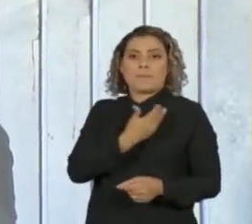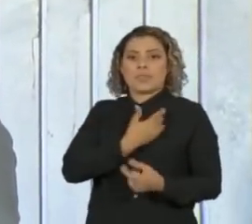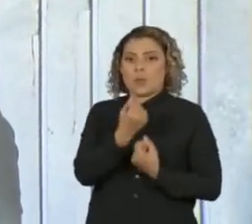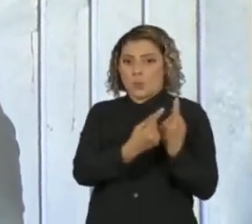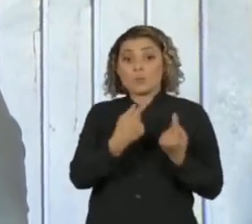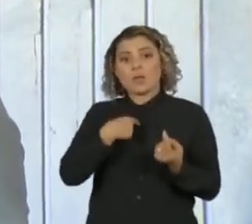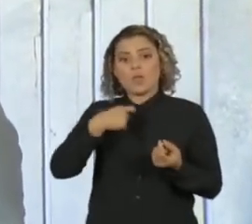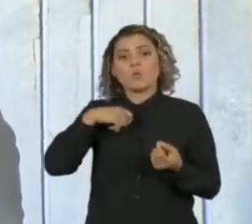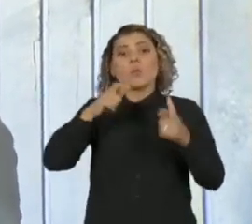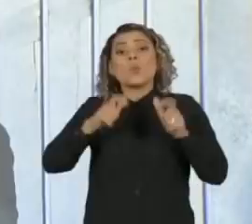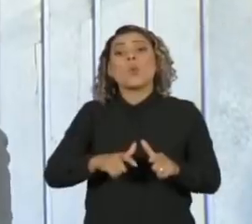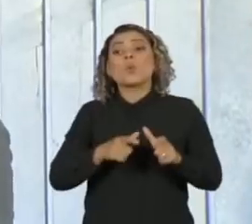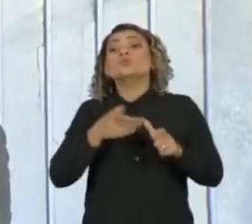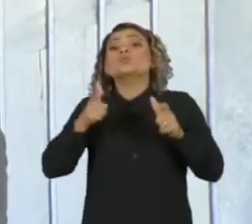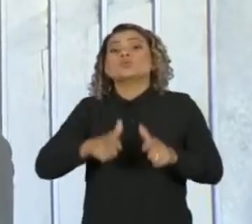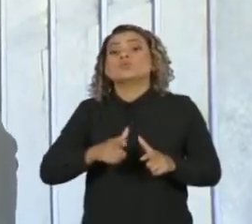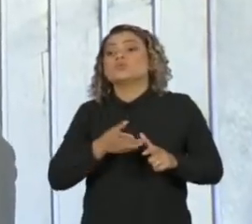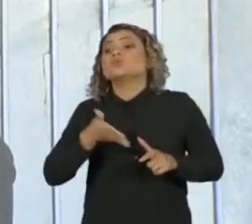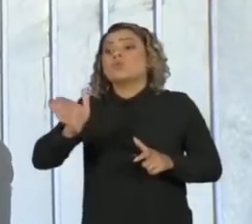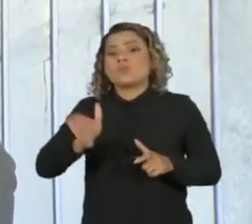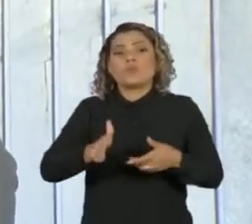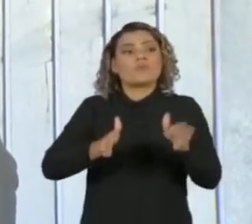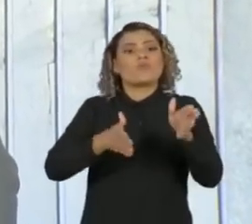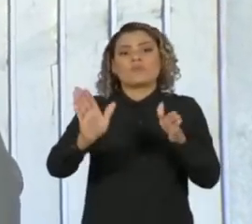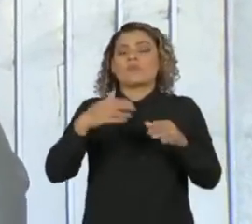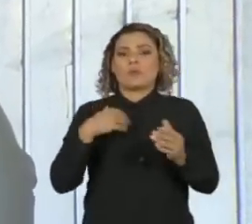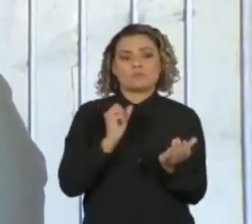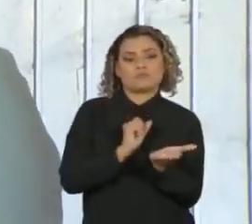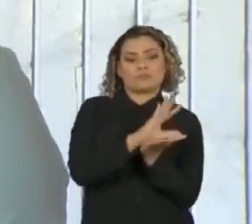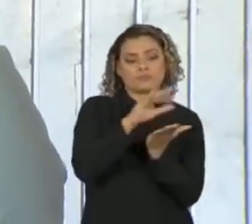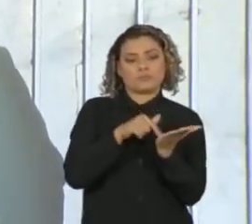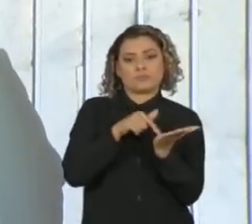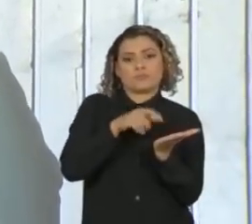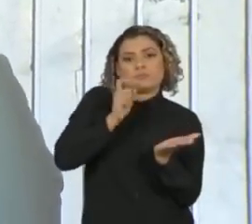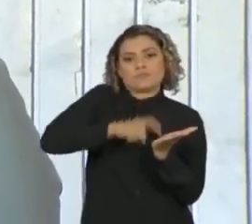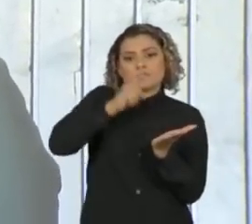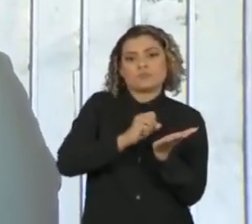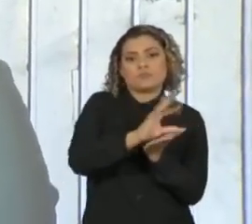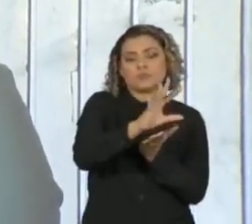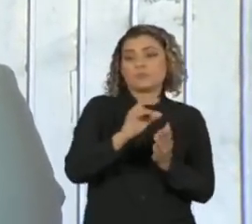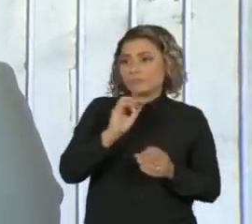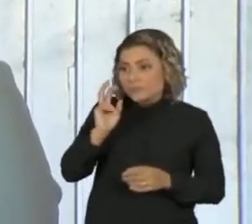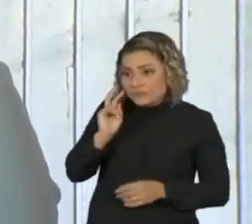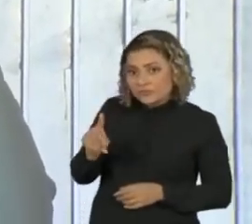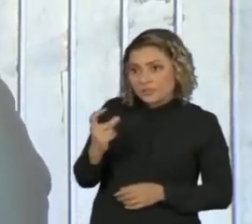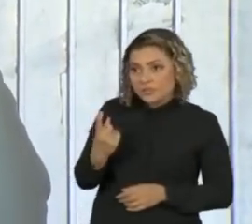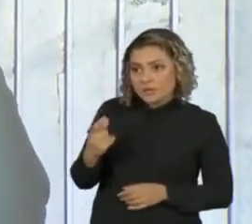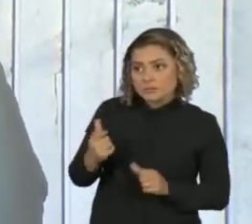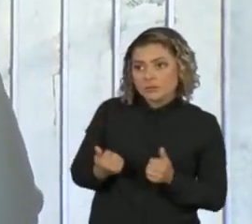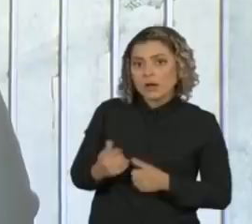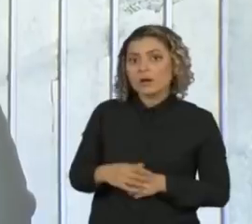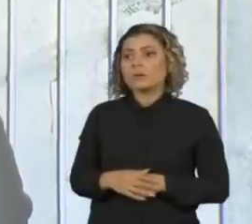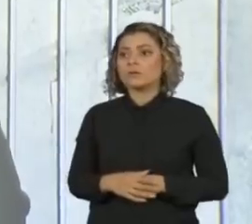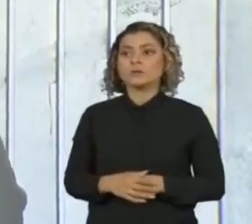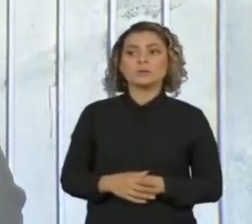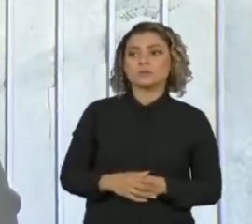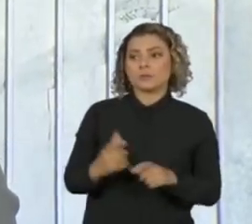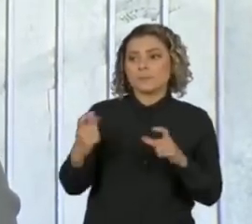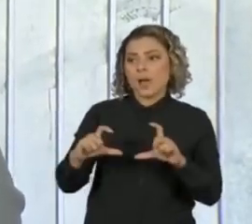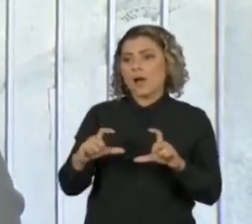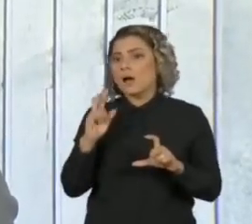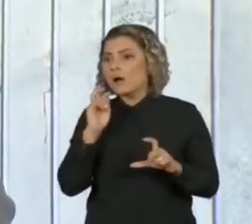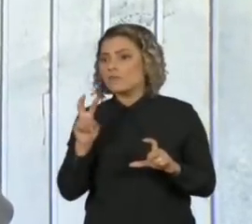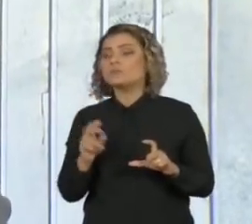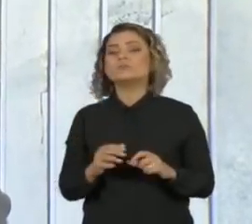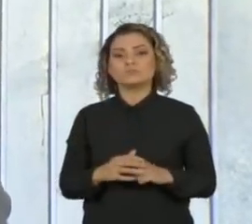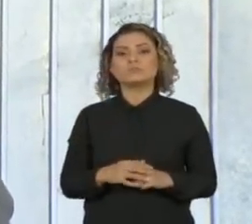amigas aonde eu vou. Você pode fazer isso tudo pelo aplicativo. Quando ele chega, eu olho se ele está sozinho no carro, vejo a placa